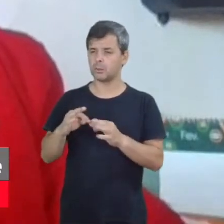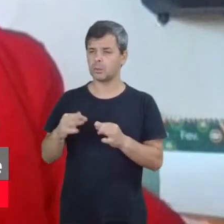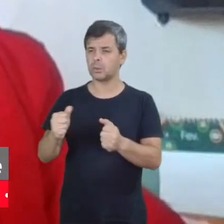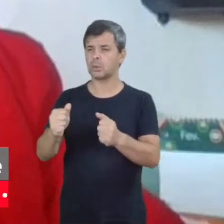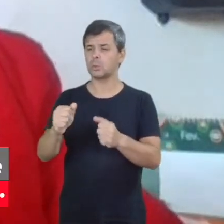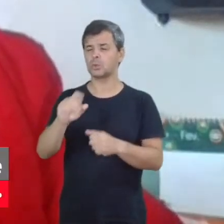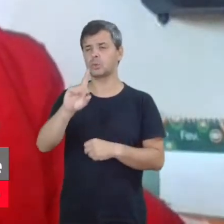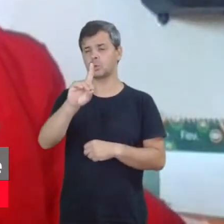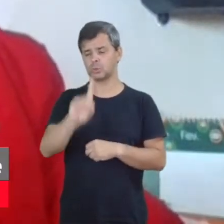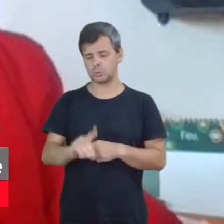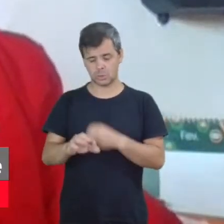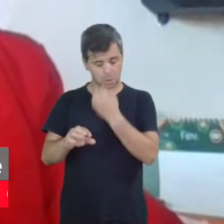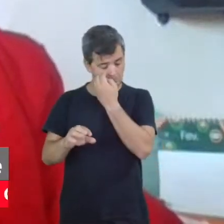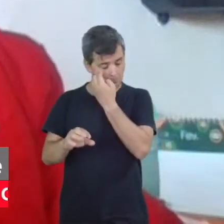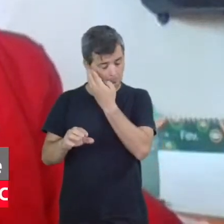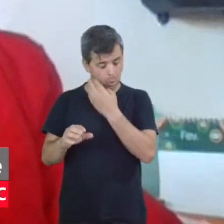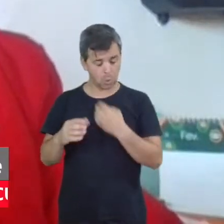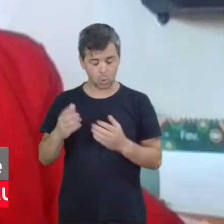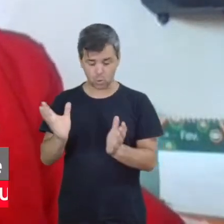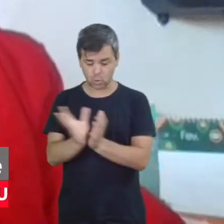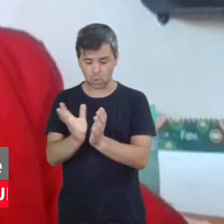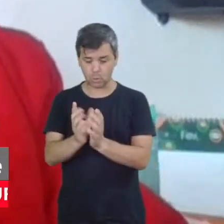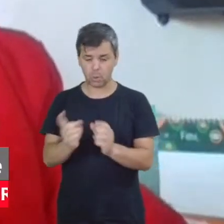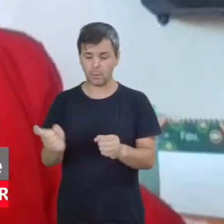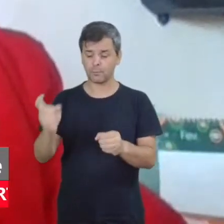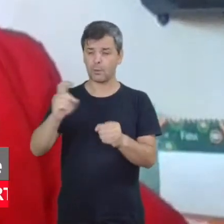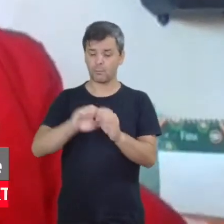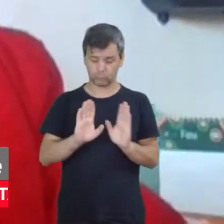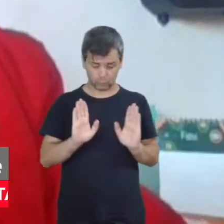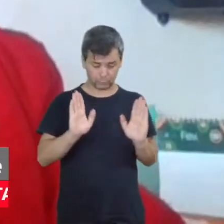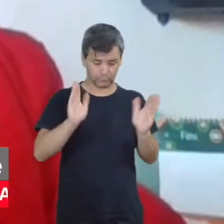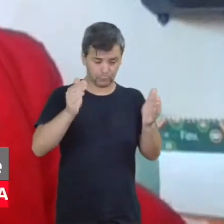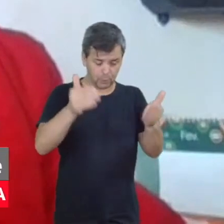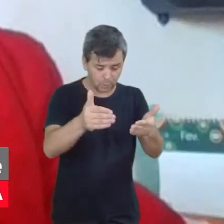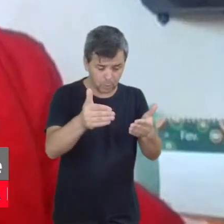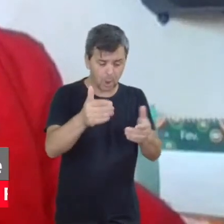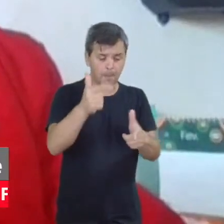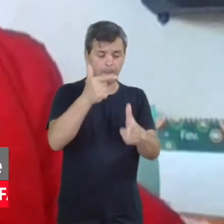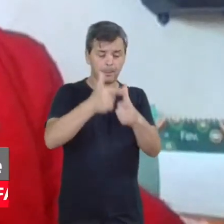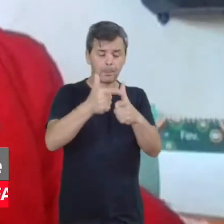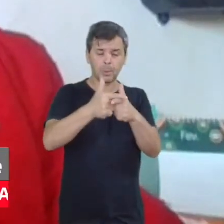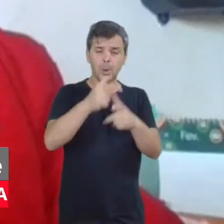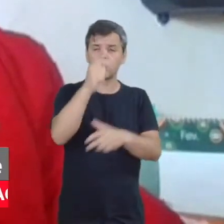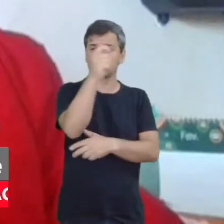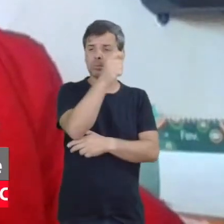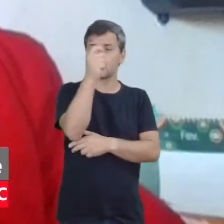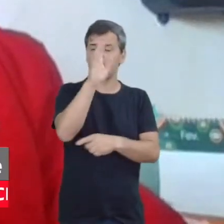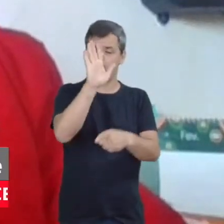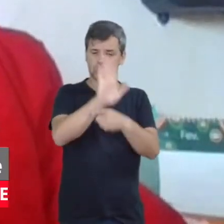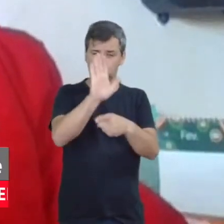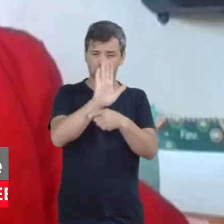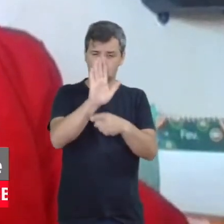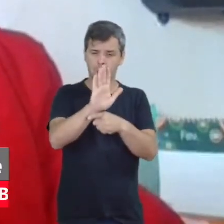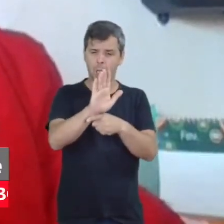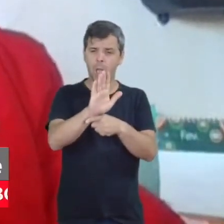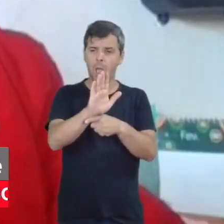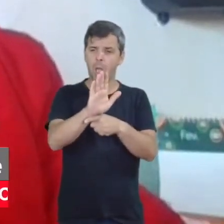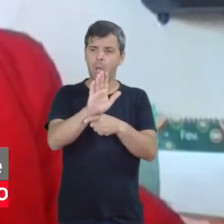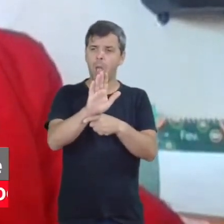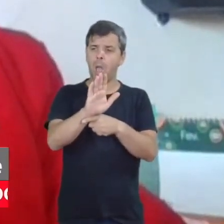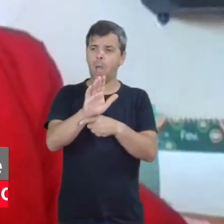nossa direção nacional, a militância nacional, se volta a esse acontecimento e ajudar a recuperar